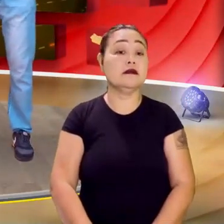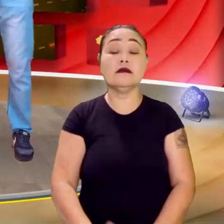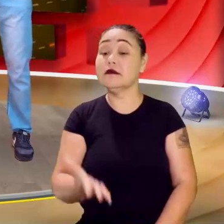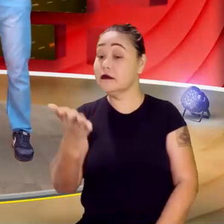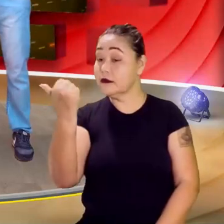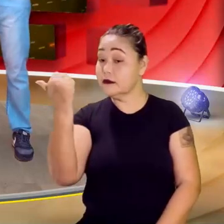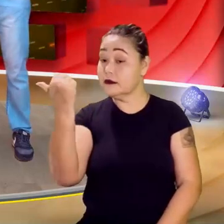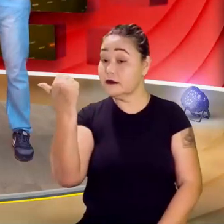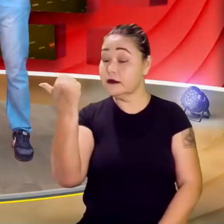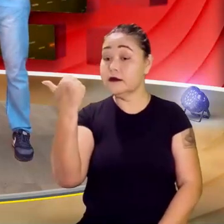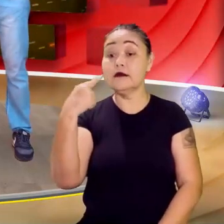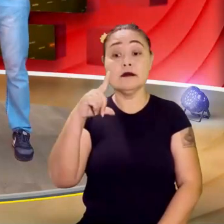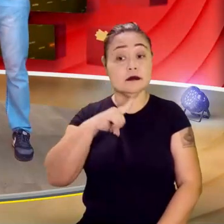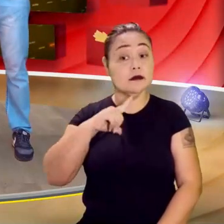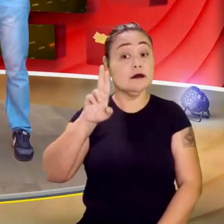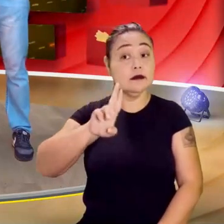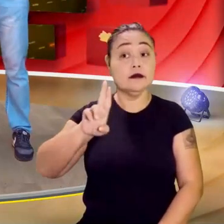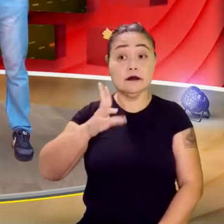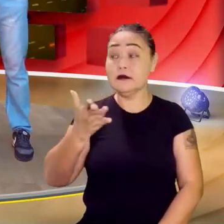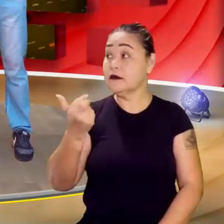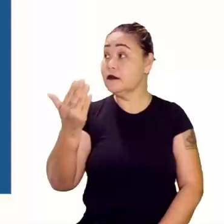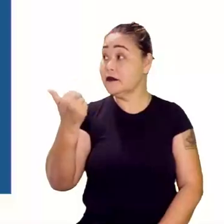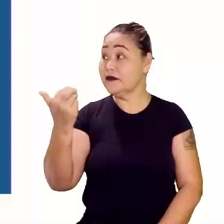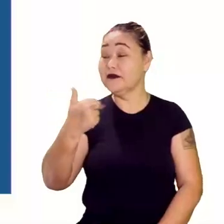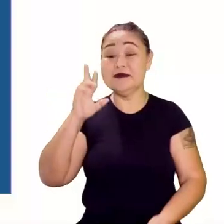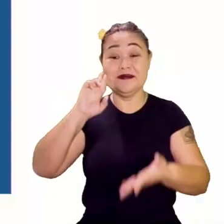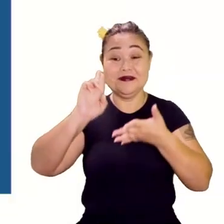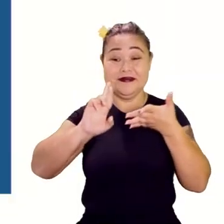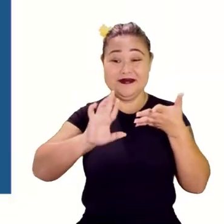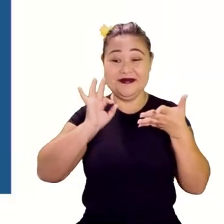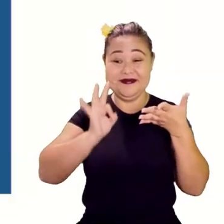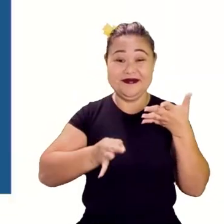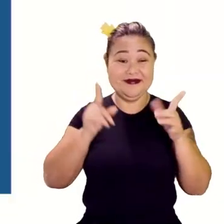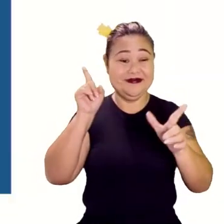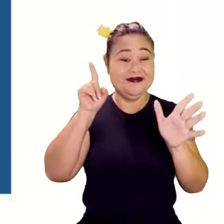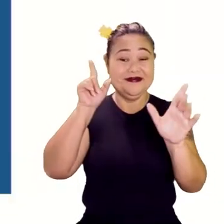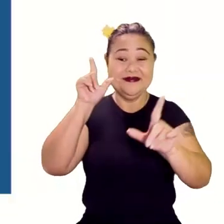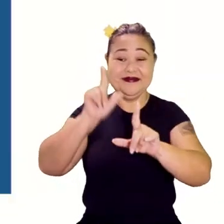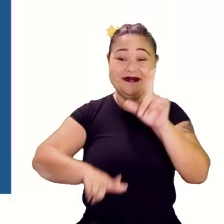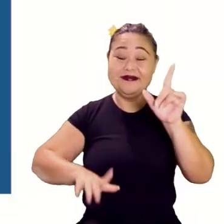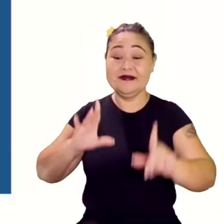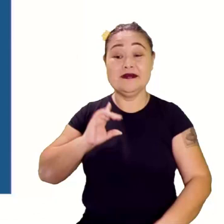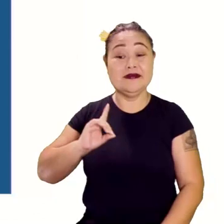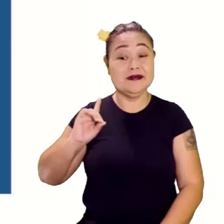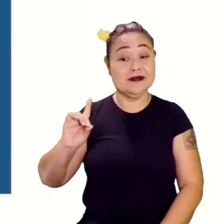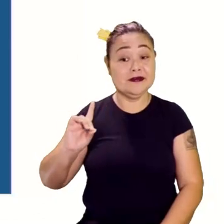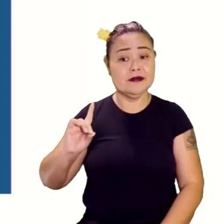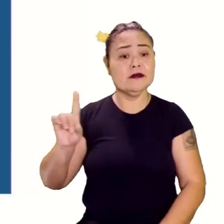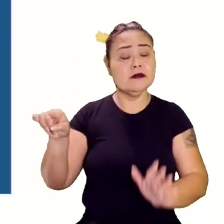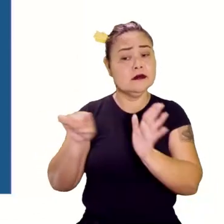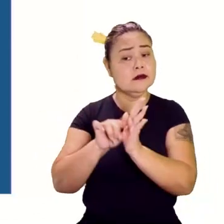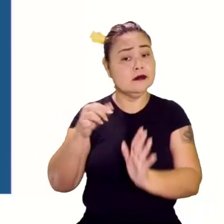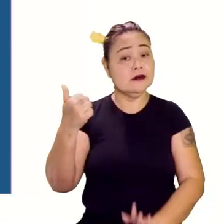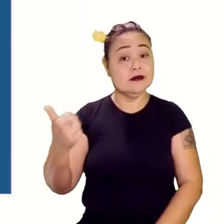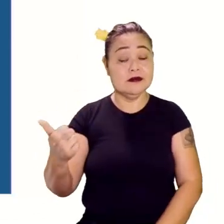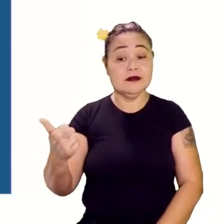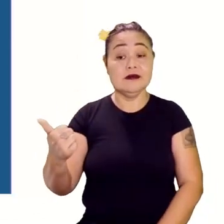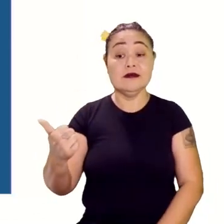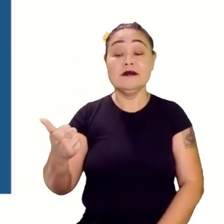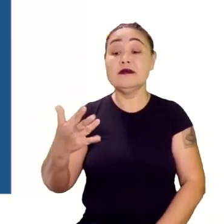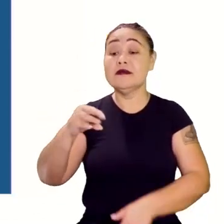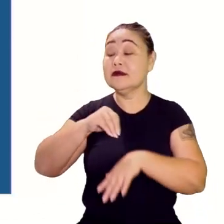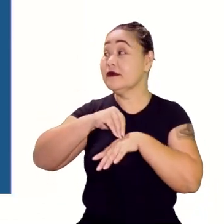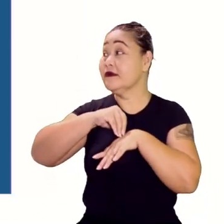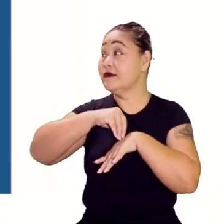Bora ver? Bora ver que a gente tem as aplicações ainda. Bora lá. Resposta correta é a letra D. D, menos 1? Menos 1.